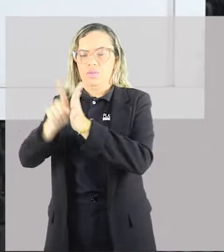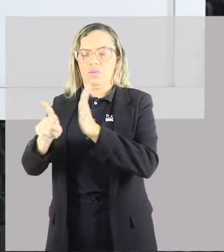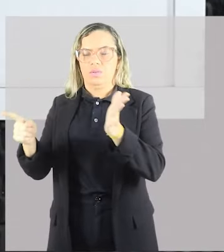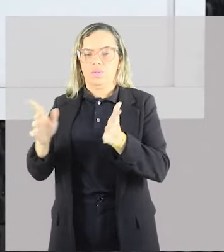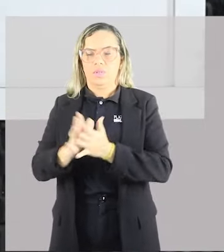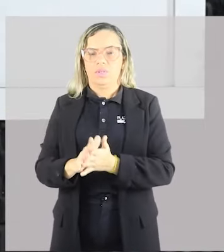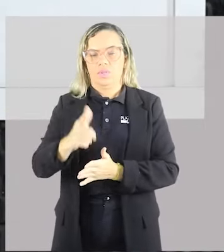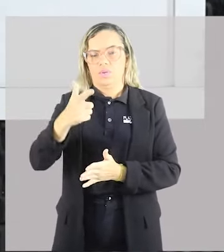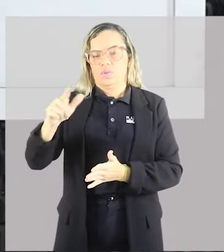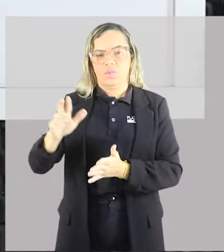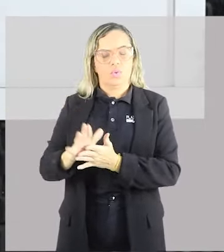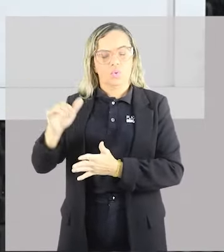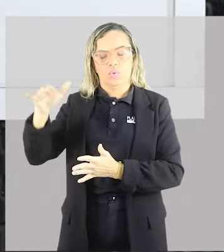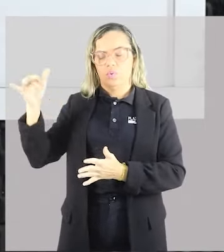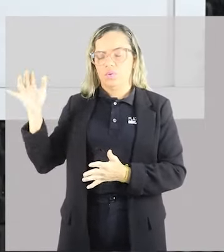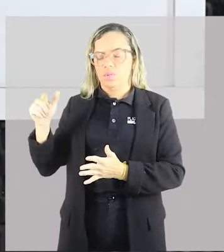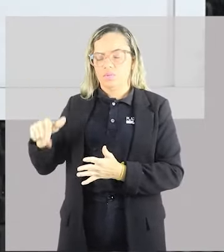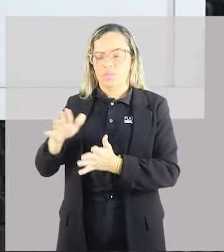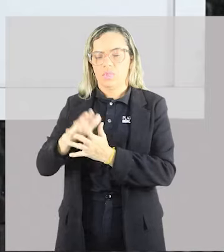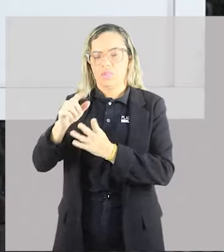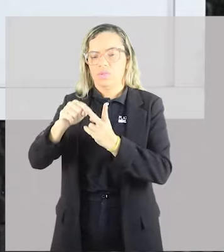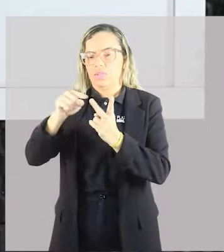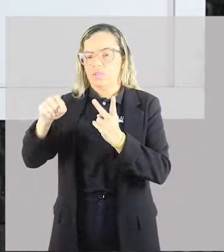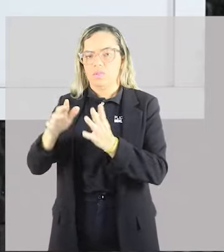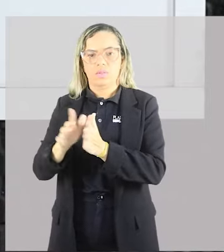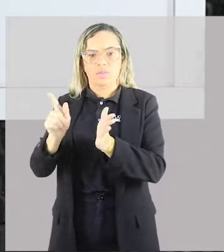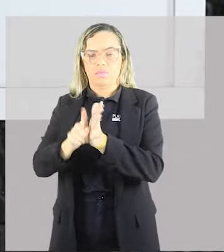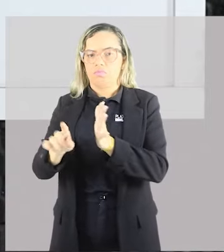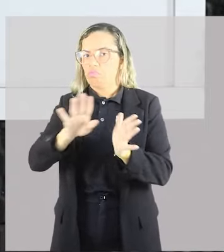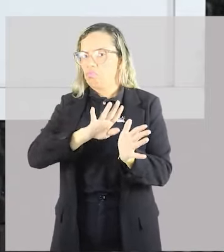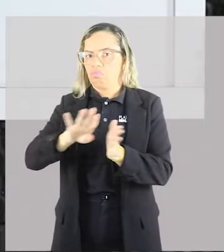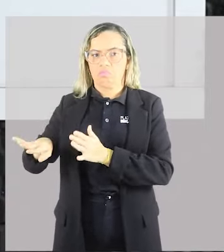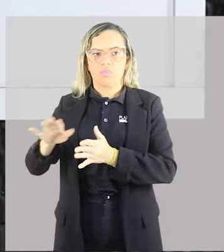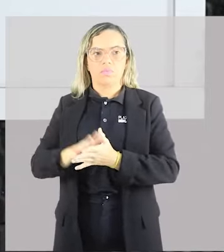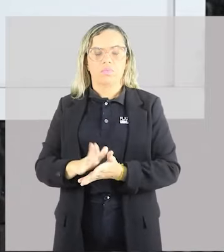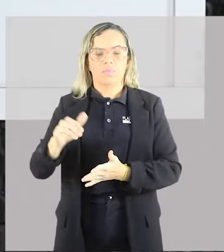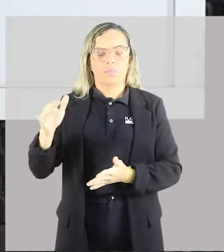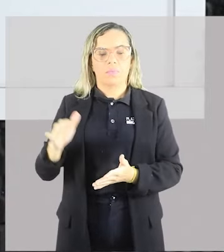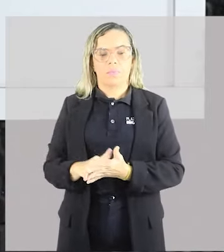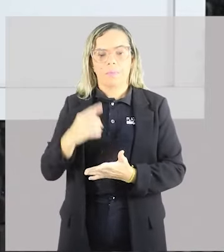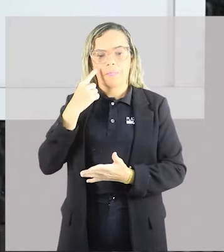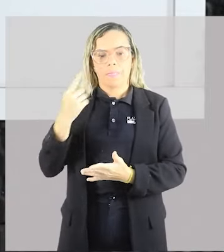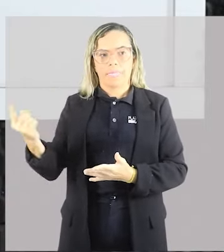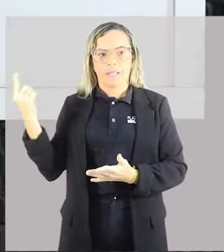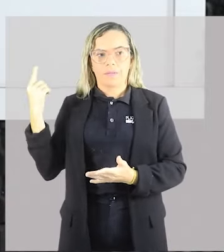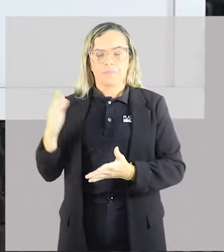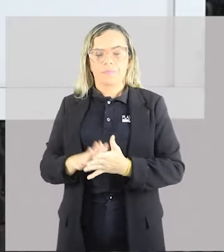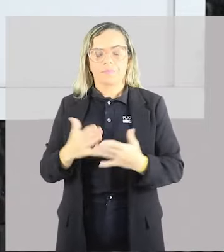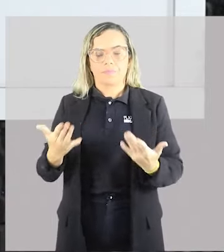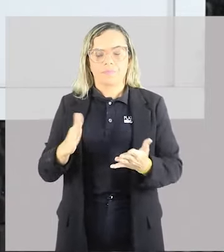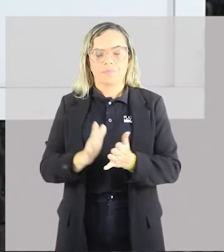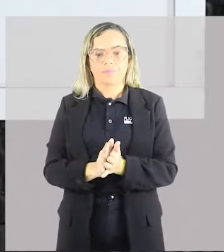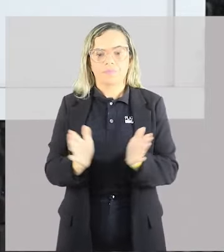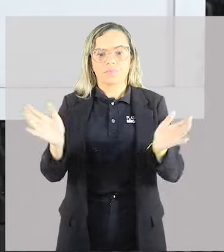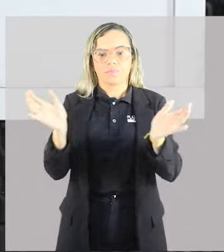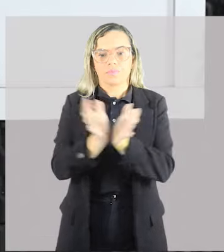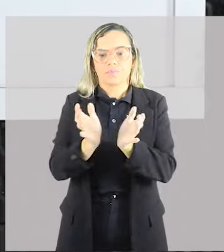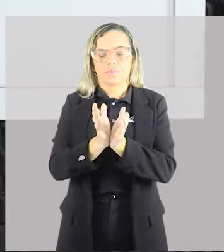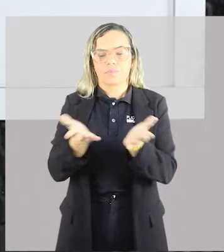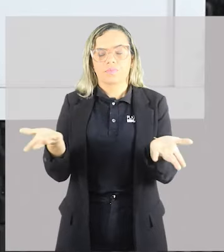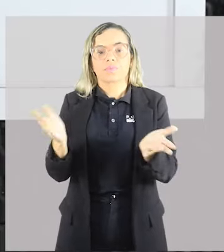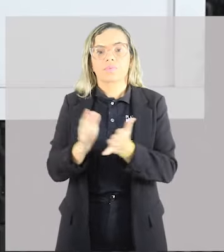negativo então domínio os valores de x possíveis são os maiores com o meio desses números que nós temos do conjunto A Qual